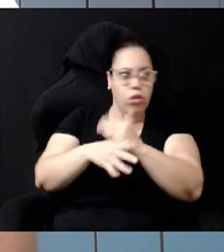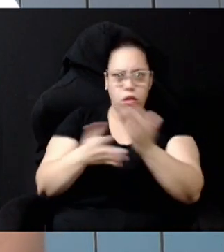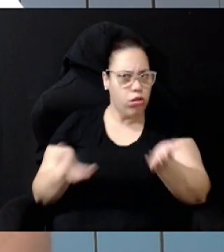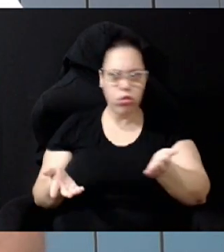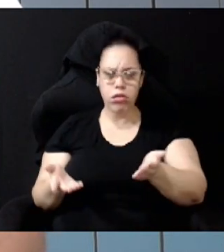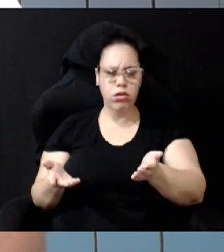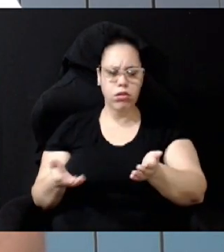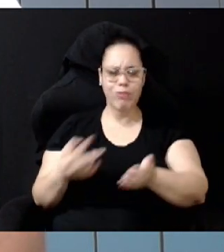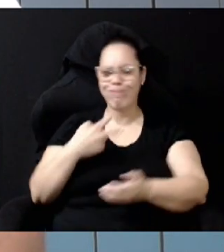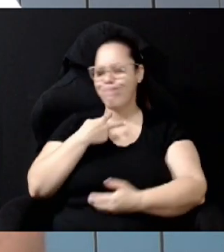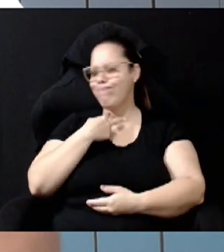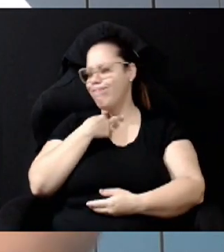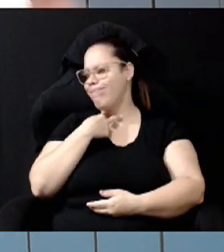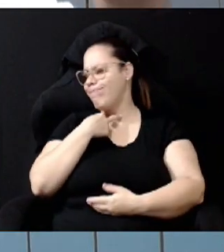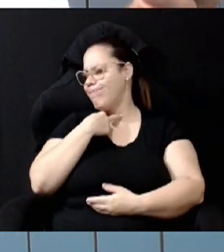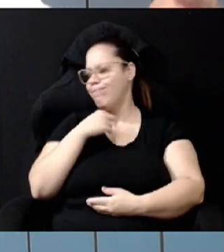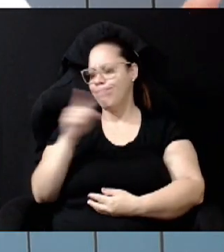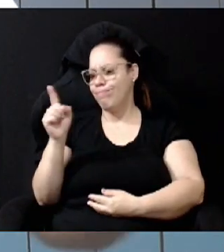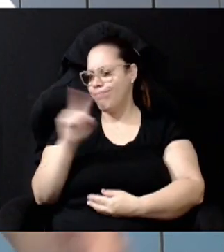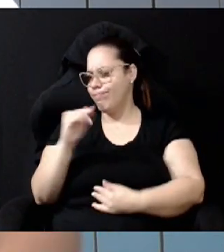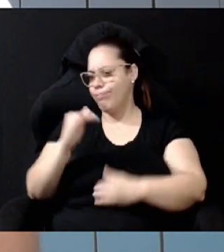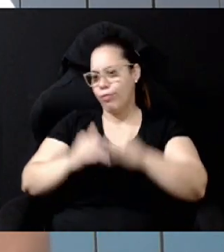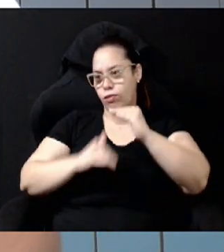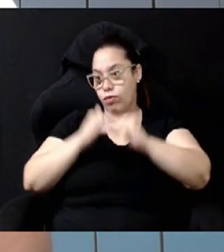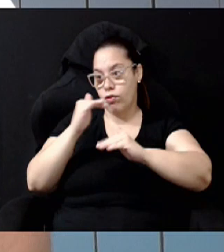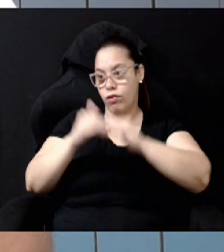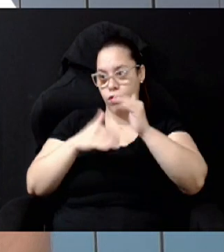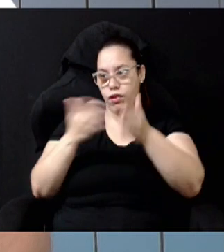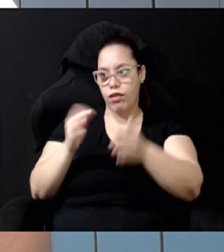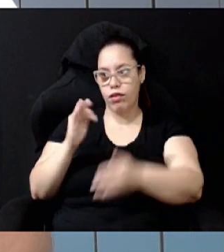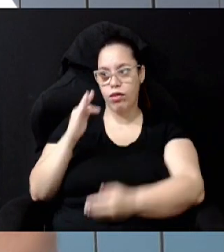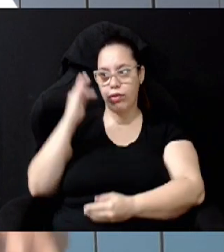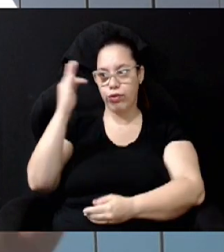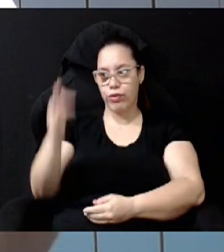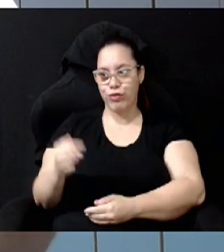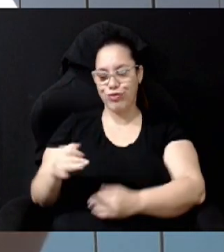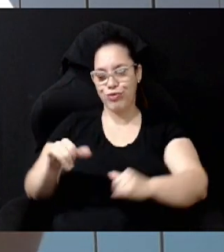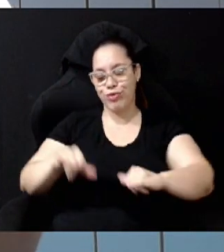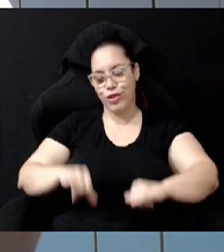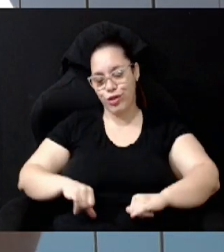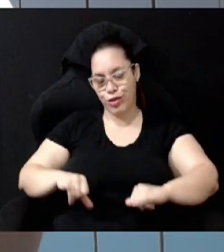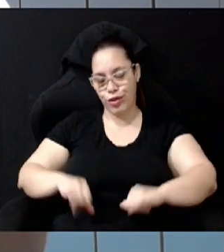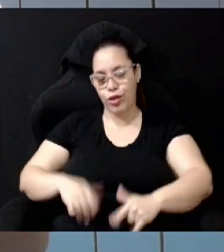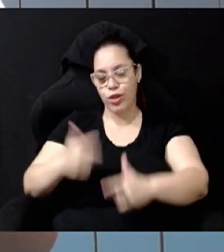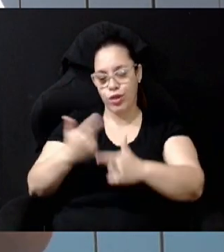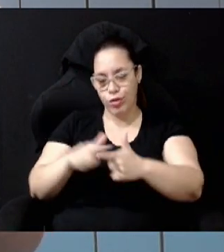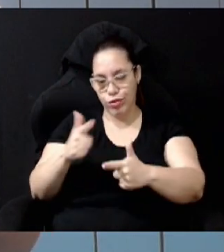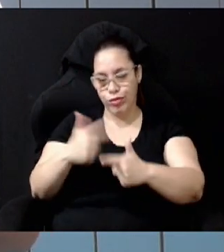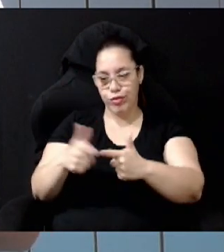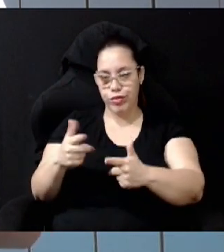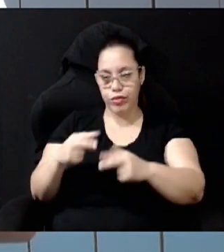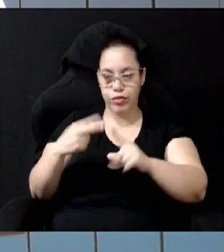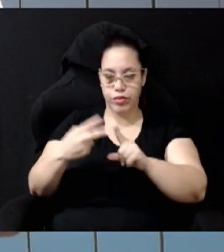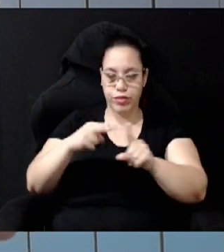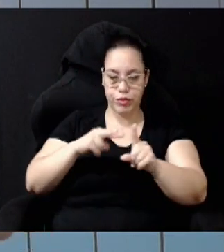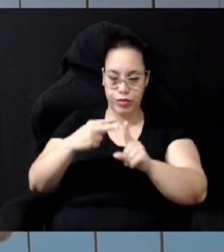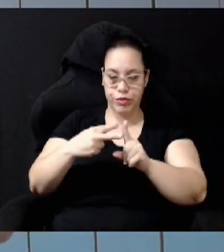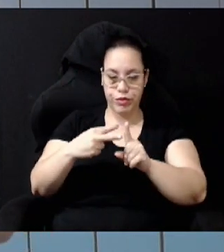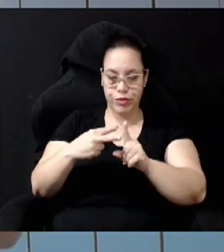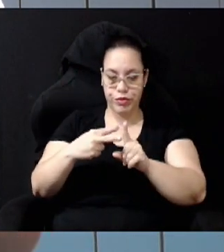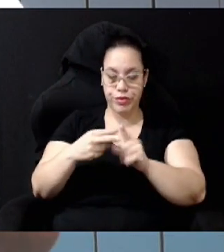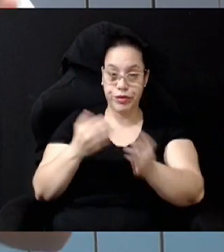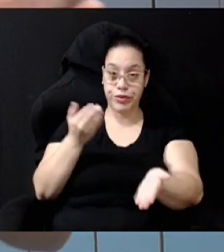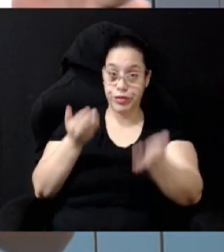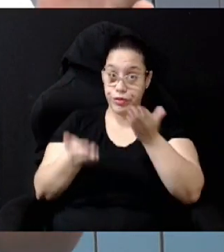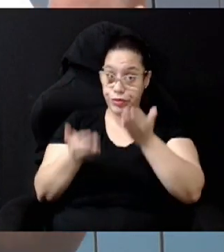ser considerado desenvolvimento, se lá na frente nós vamos sofrer as consequências. Então, do ponto de vista do calor, se você comparar o distrito do